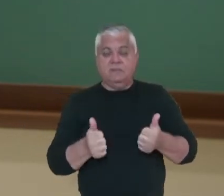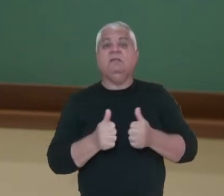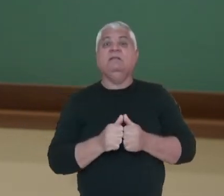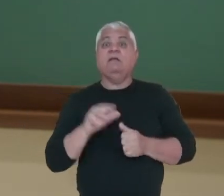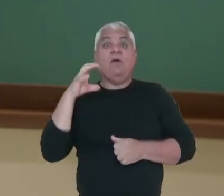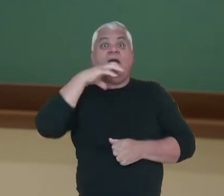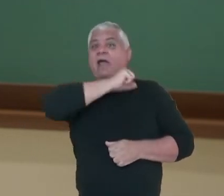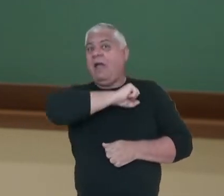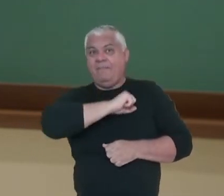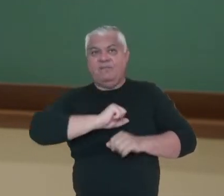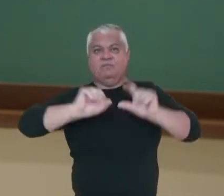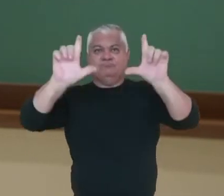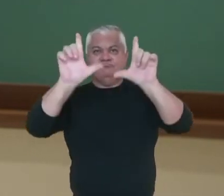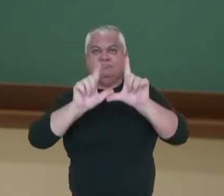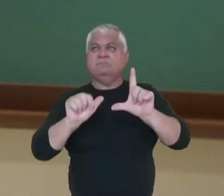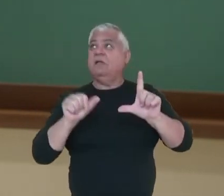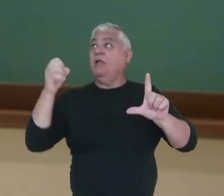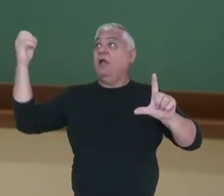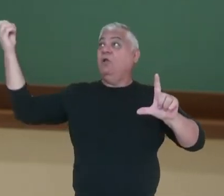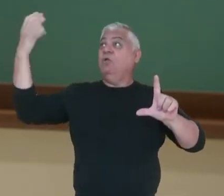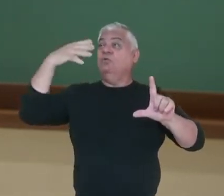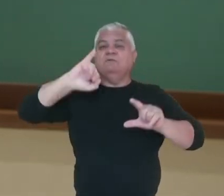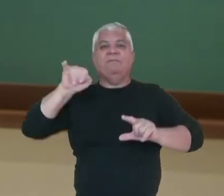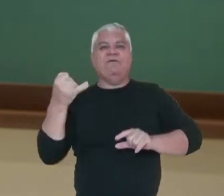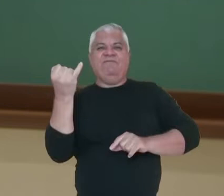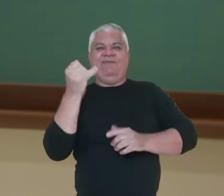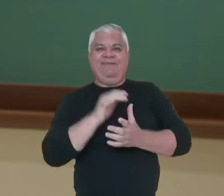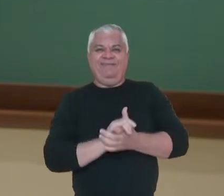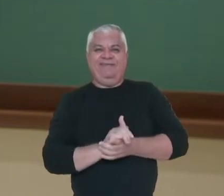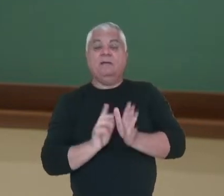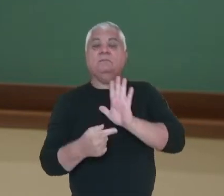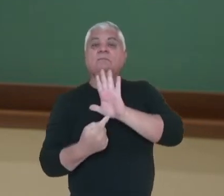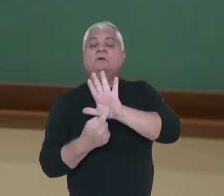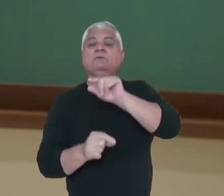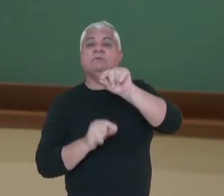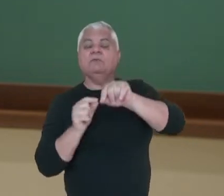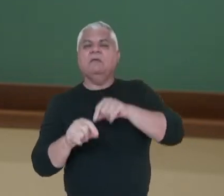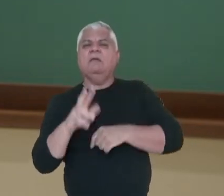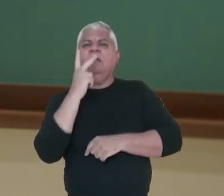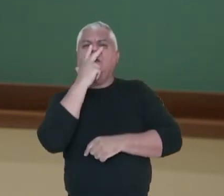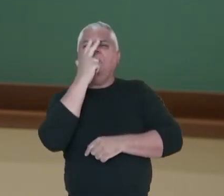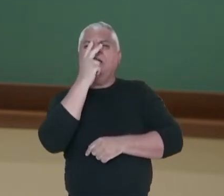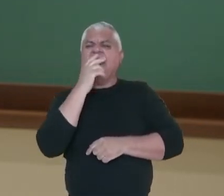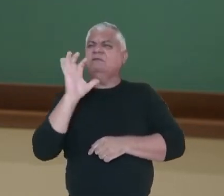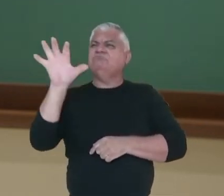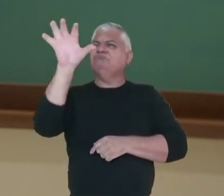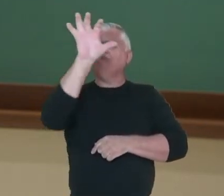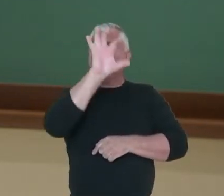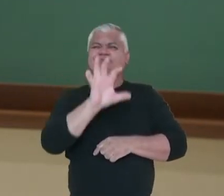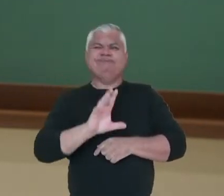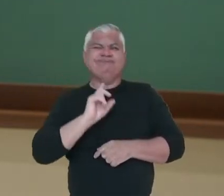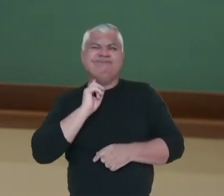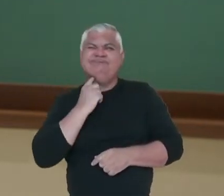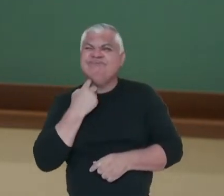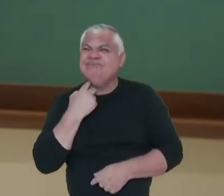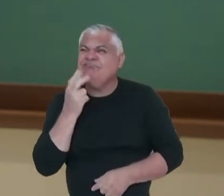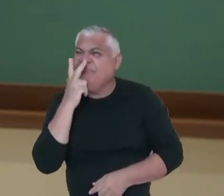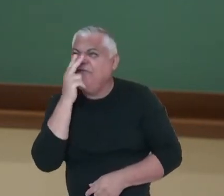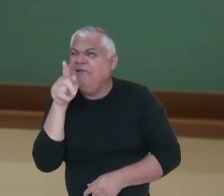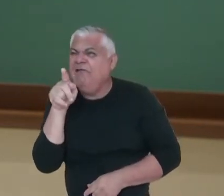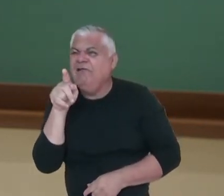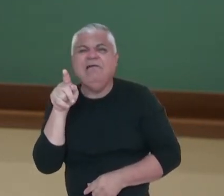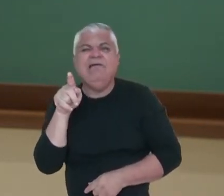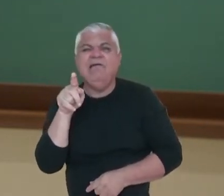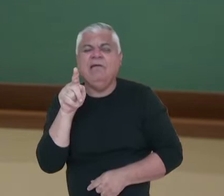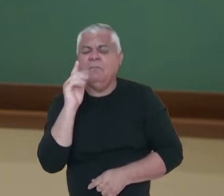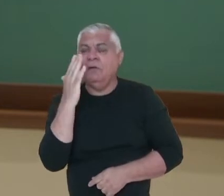ser rápido para poder pegar essa luz que está acontecendo. E vai trazer o quê? Uma pintura que parece uma mancha quando eu vejo de perto, mas eu me afasto um pouquinho,